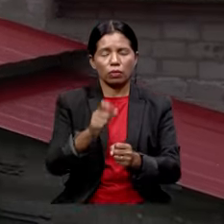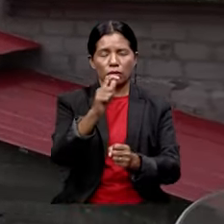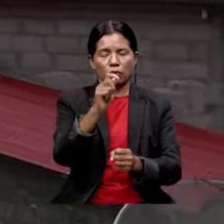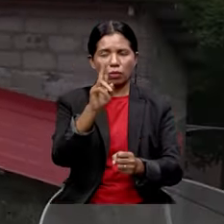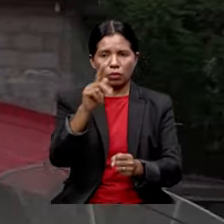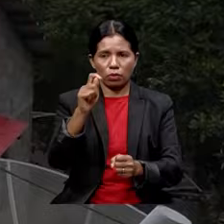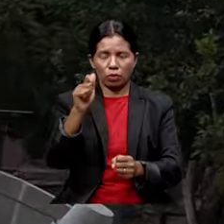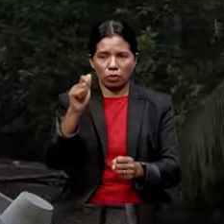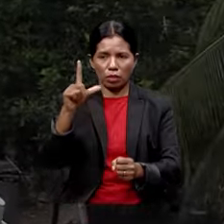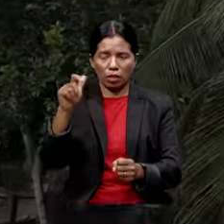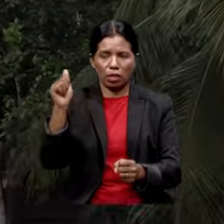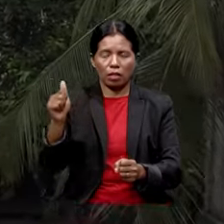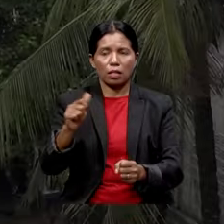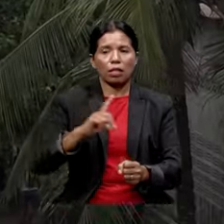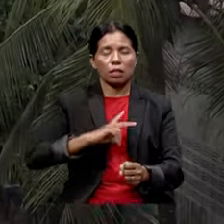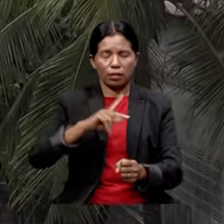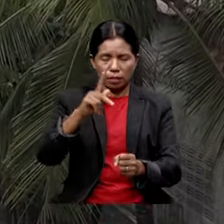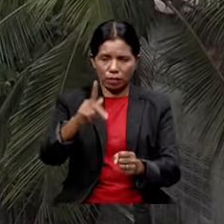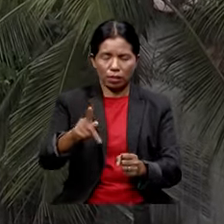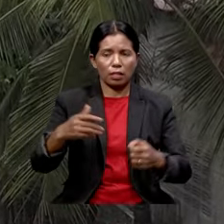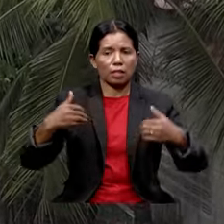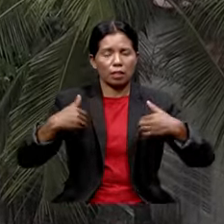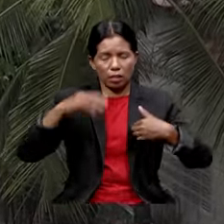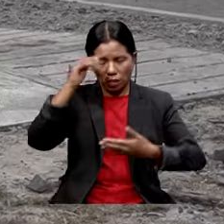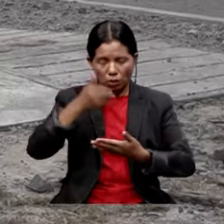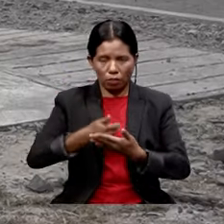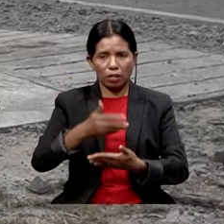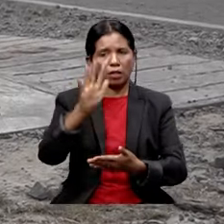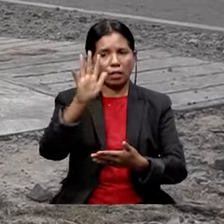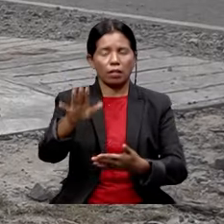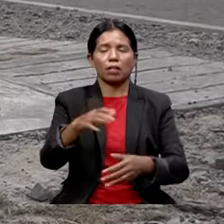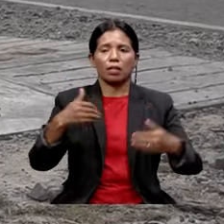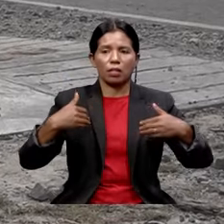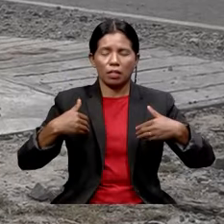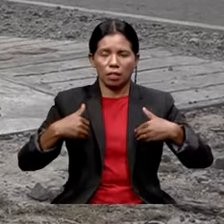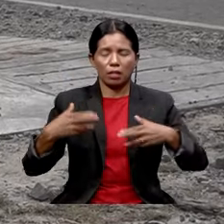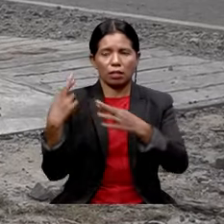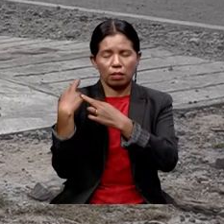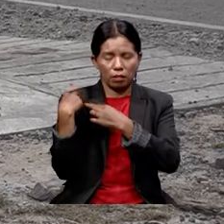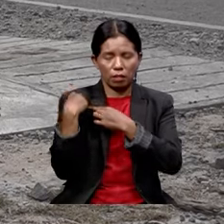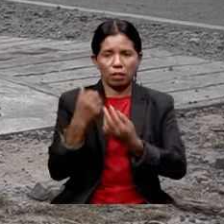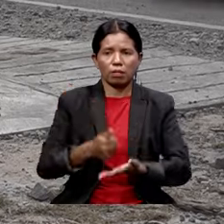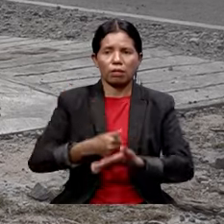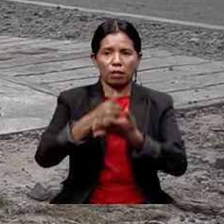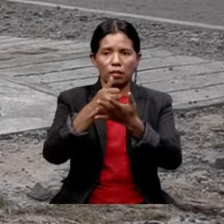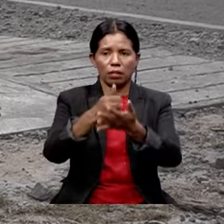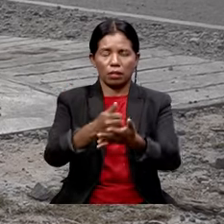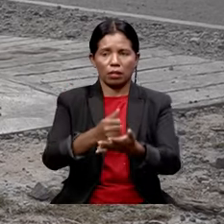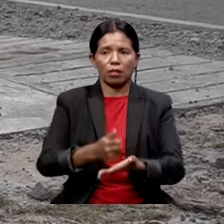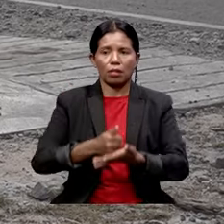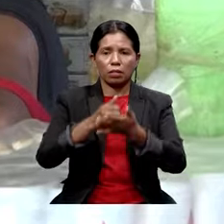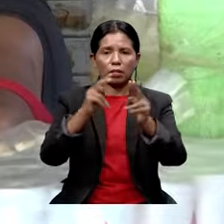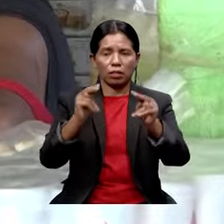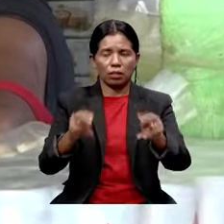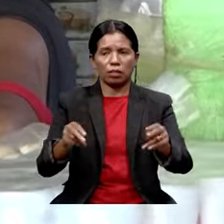postu tutuala, lauteng, nebe iha oang na inlima no iha obrigasaun atu tau matang no atende